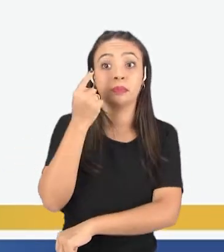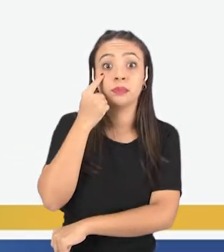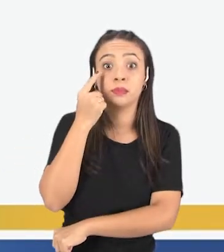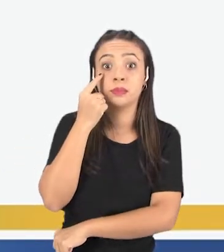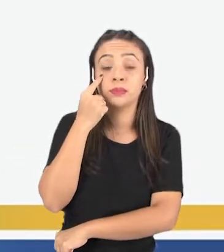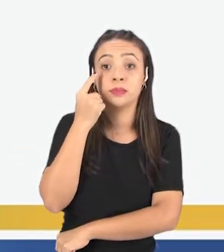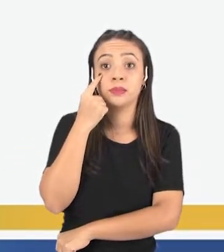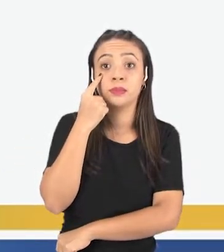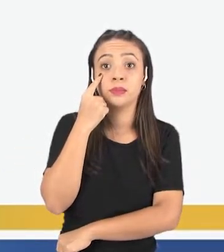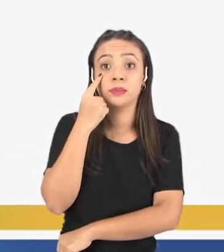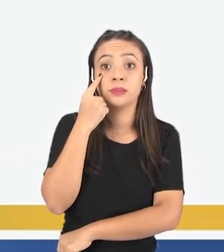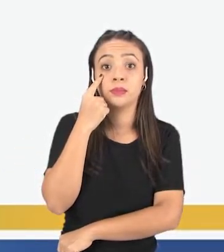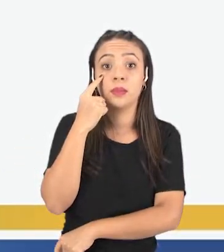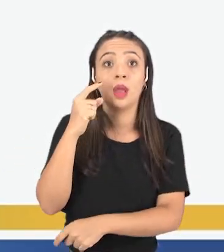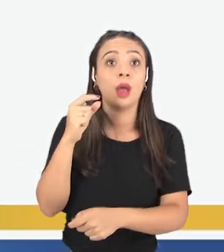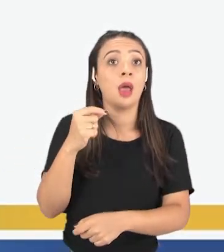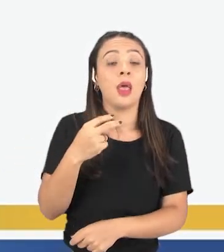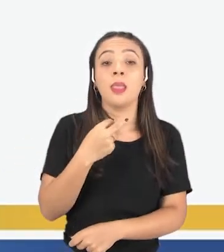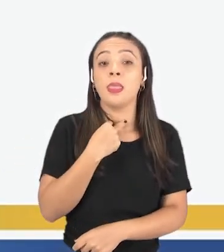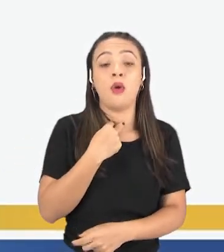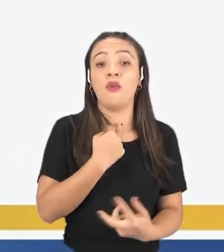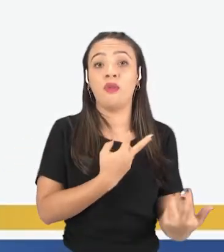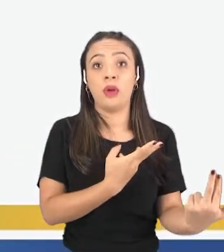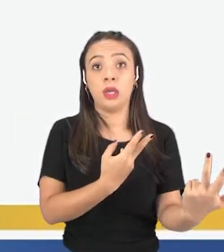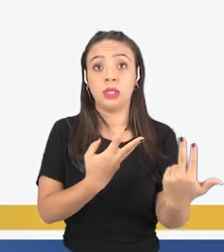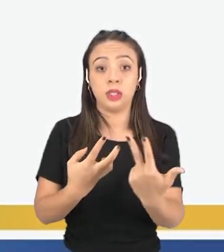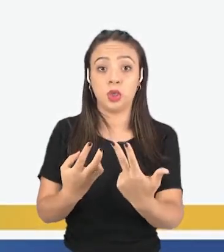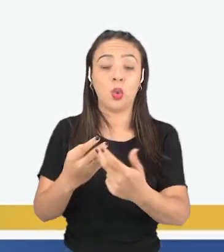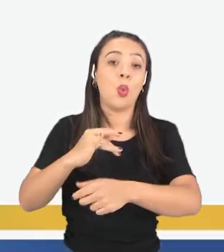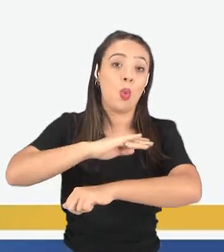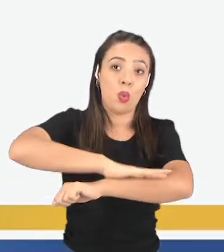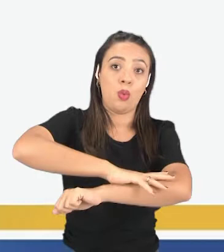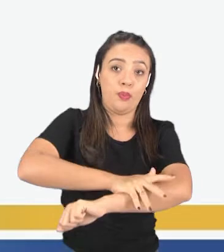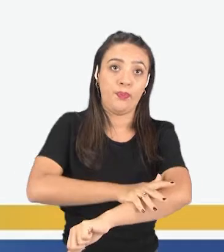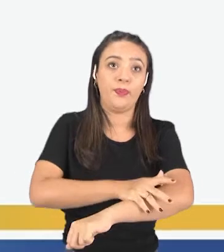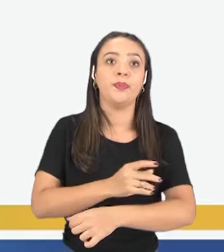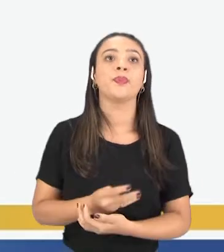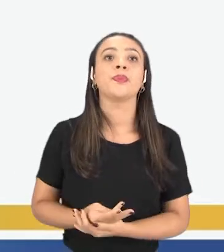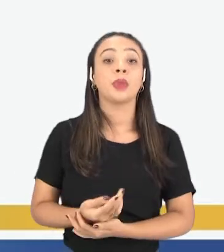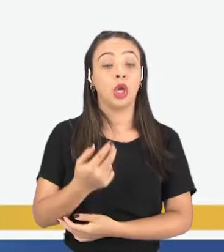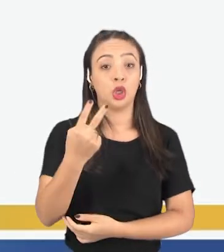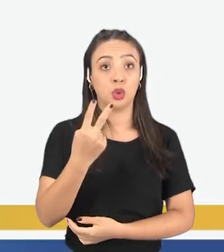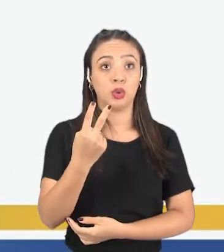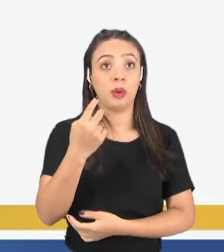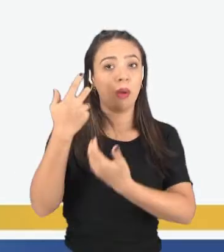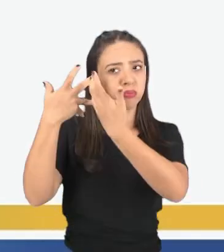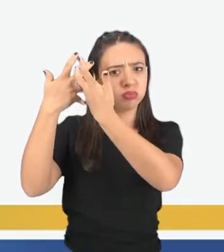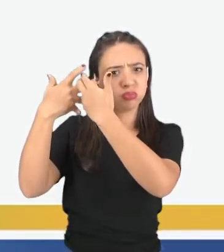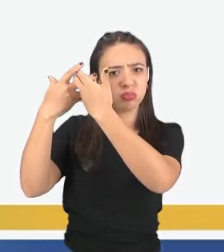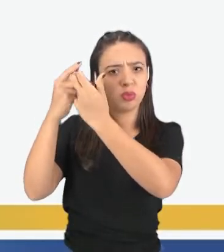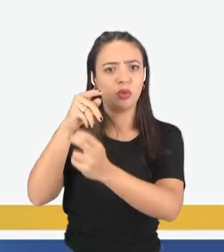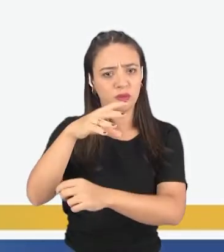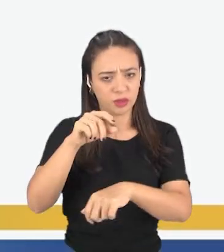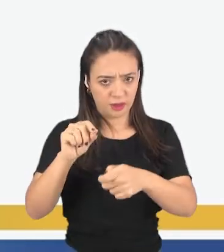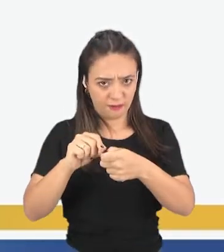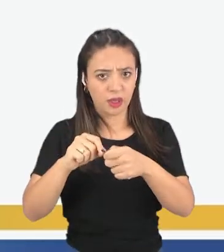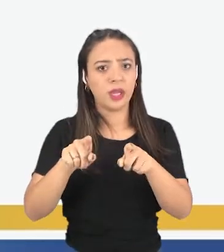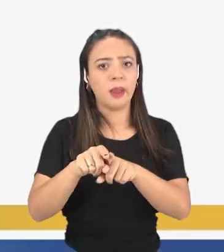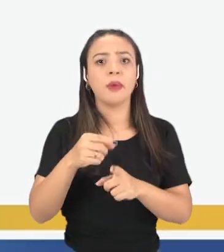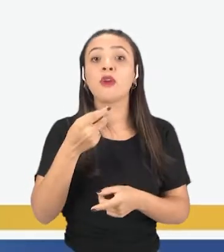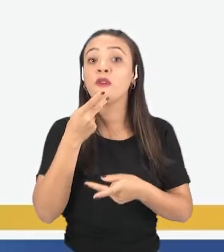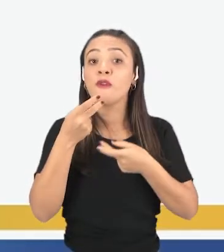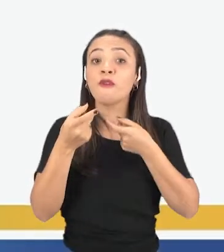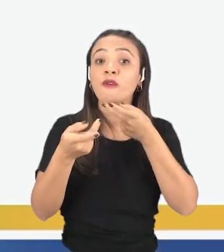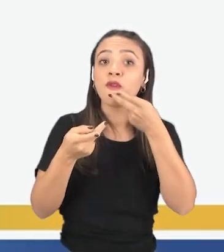não reproduzir comportamentos preconceituosos. Repense seus atos e seu vocabulário.